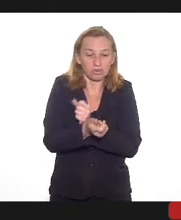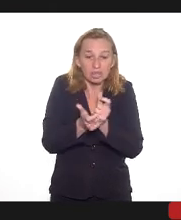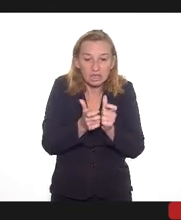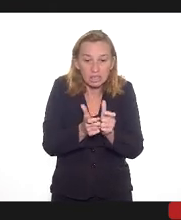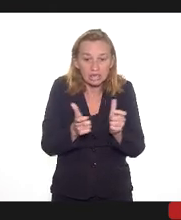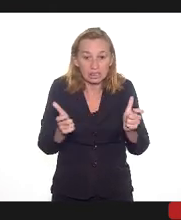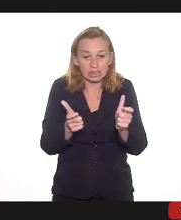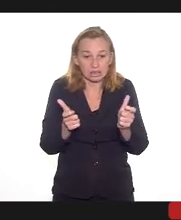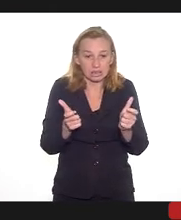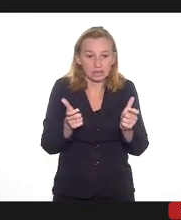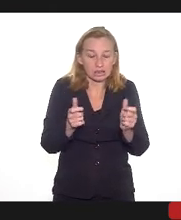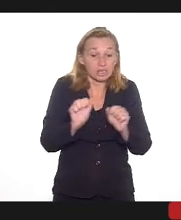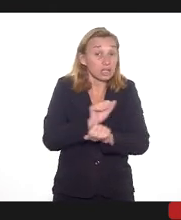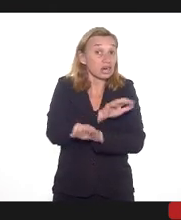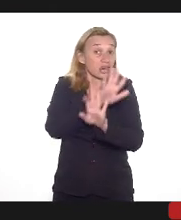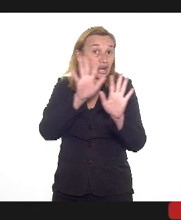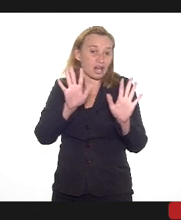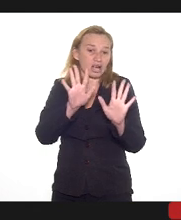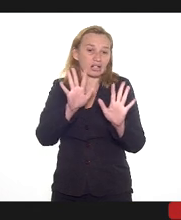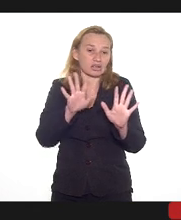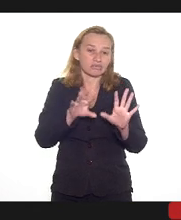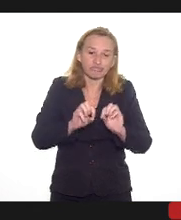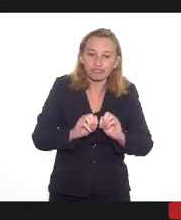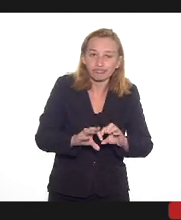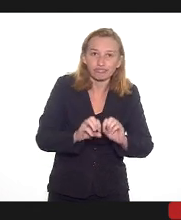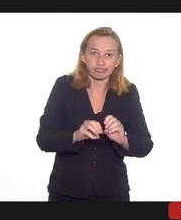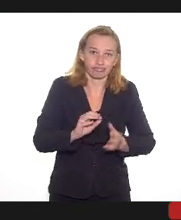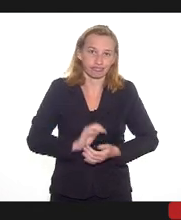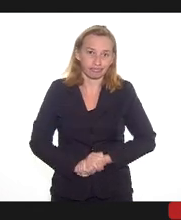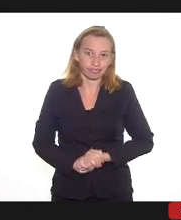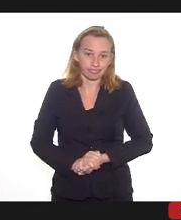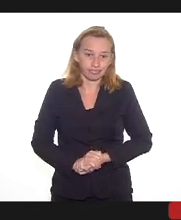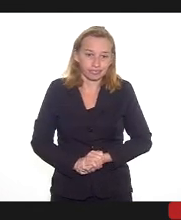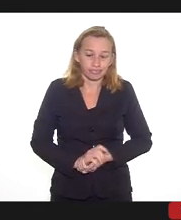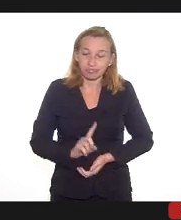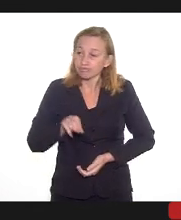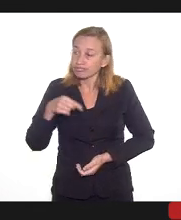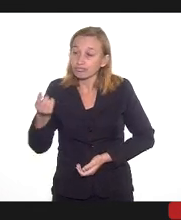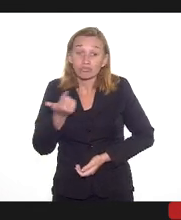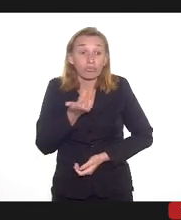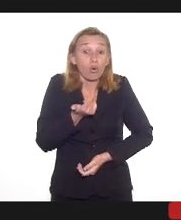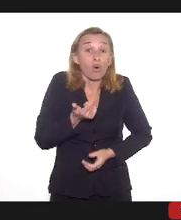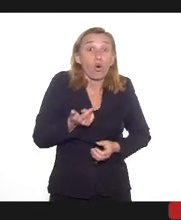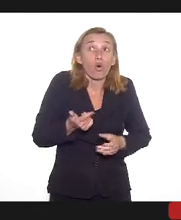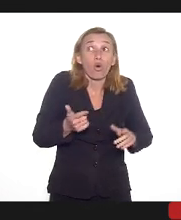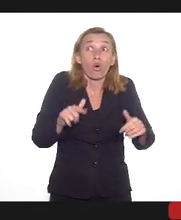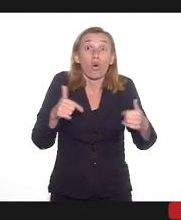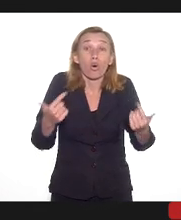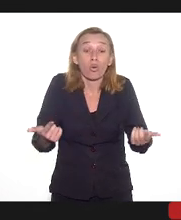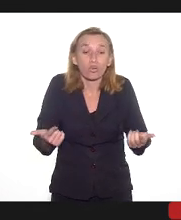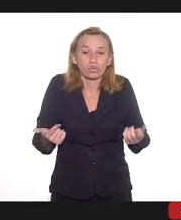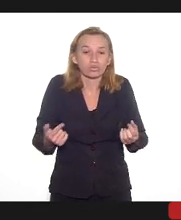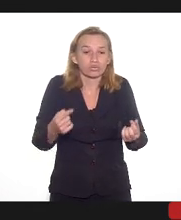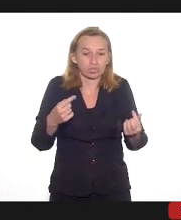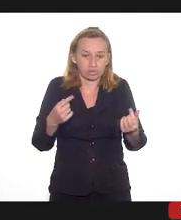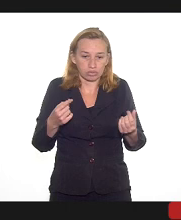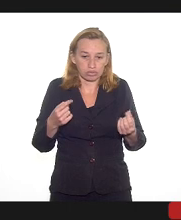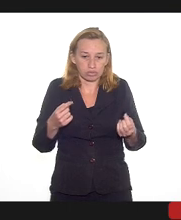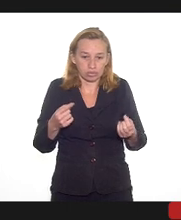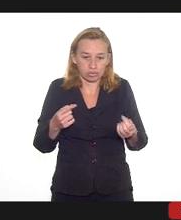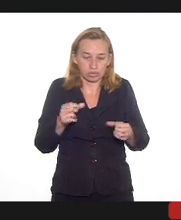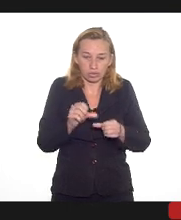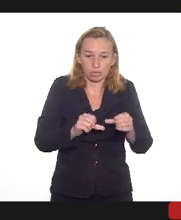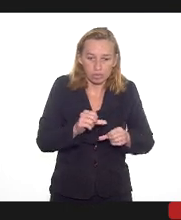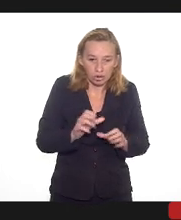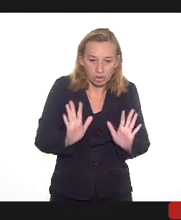grande e esclarecido na educação. Não há outra fórmula. Então, na verdade, por